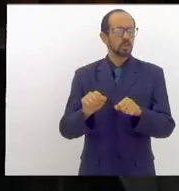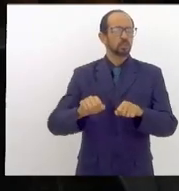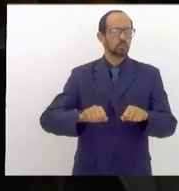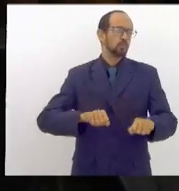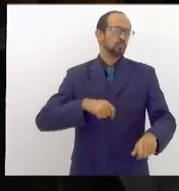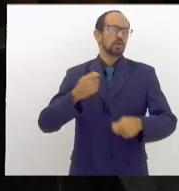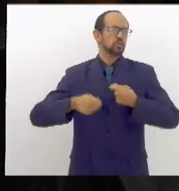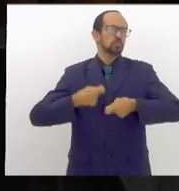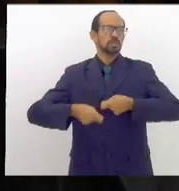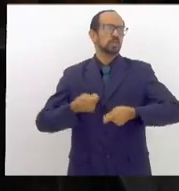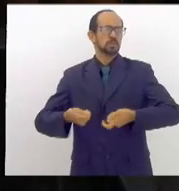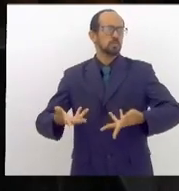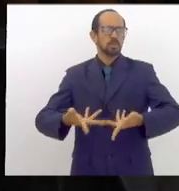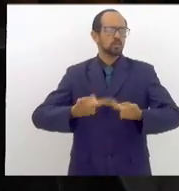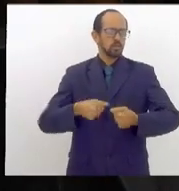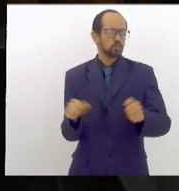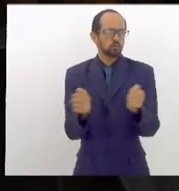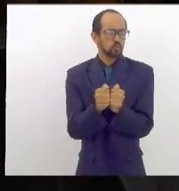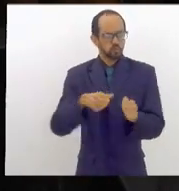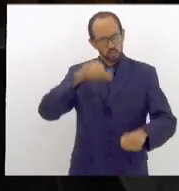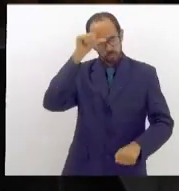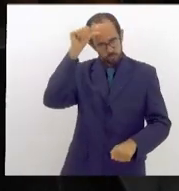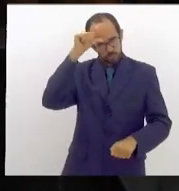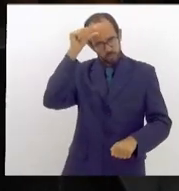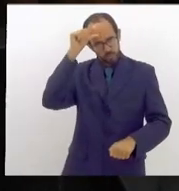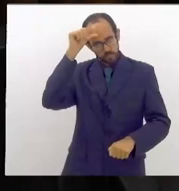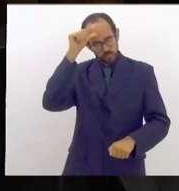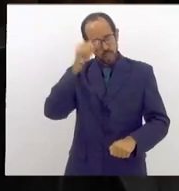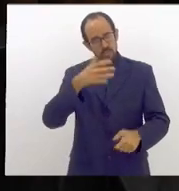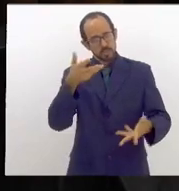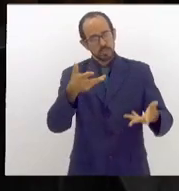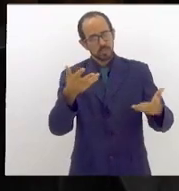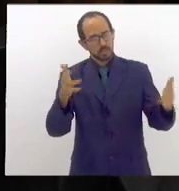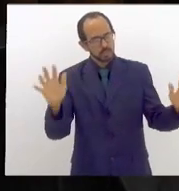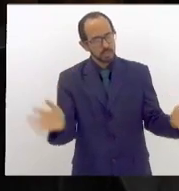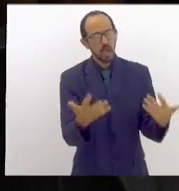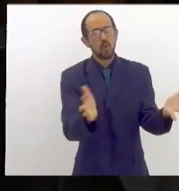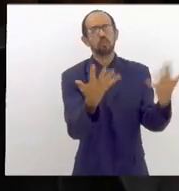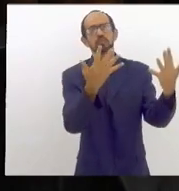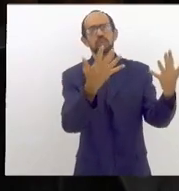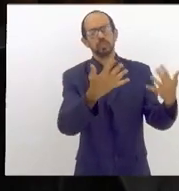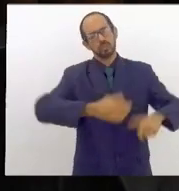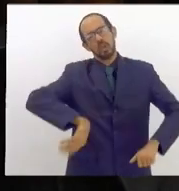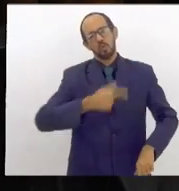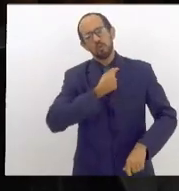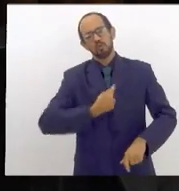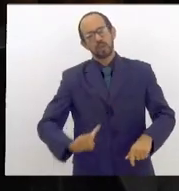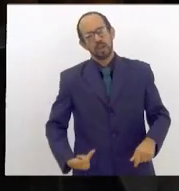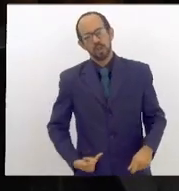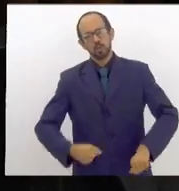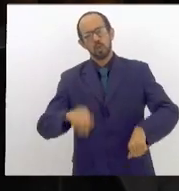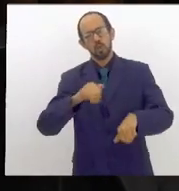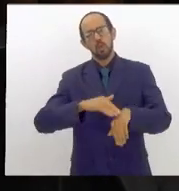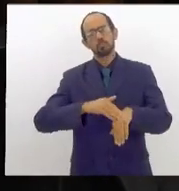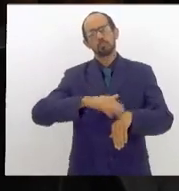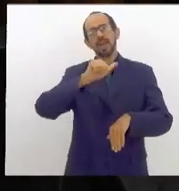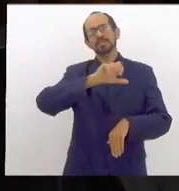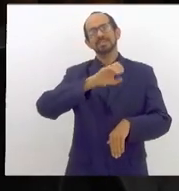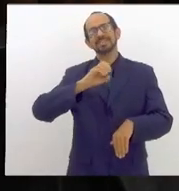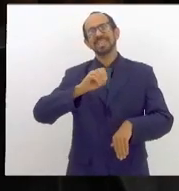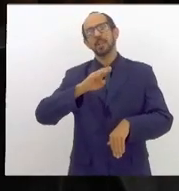ao lado do governador Cláudio Castro salve o governador Cláudio Castro as contas aprovadas orçamento super avitarem mais de 100 bilhões de reais